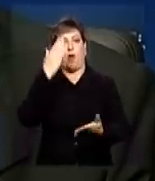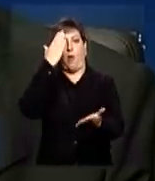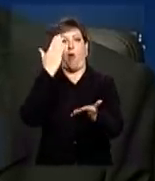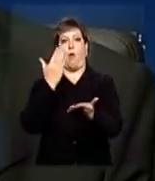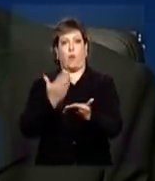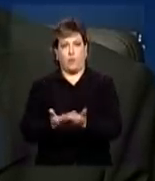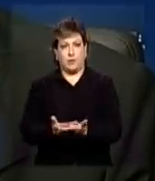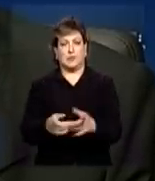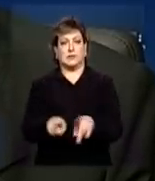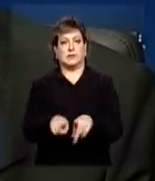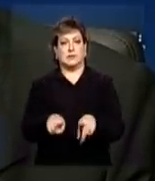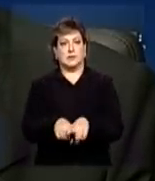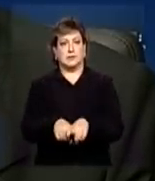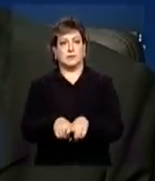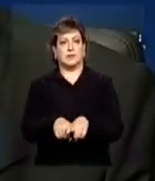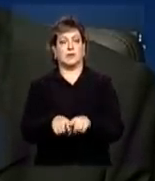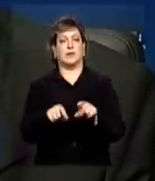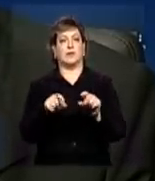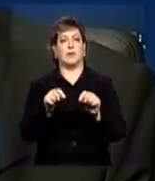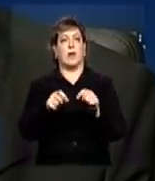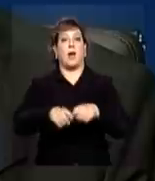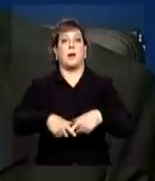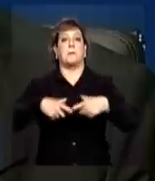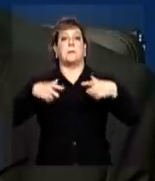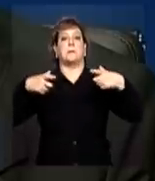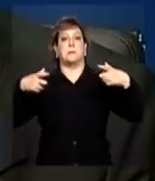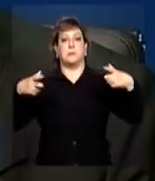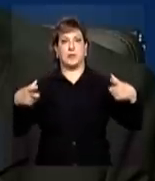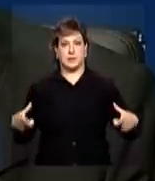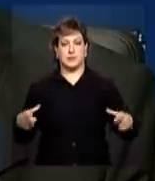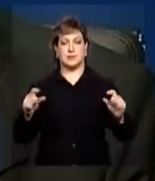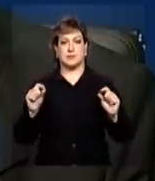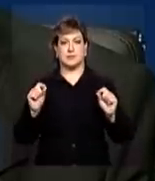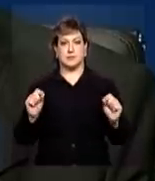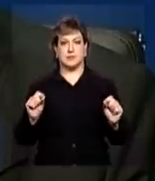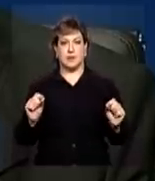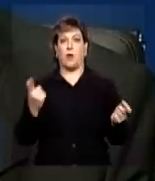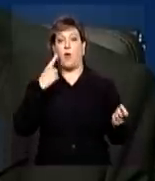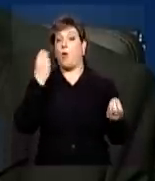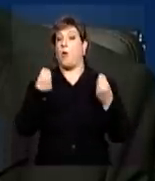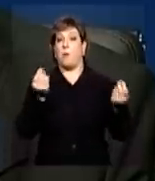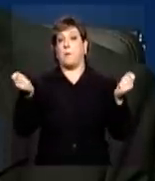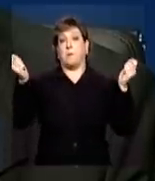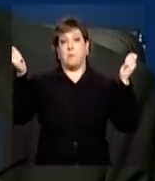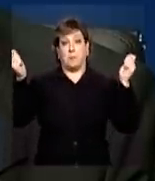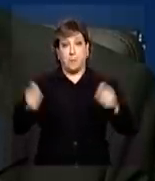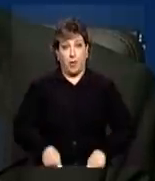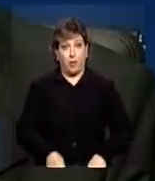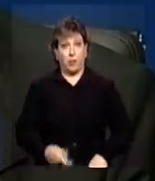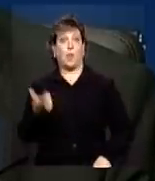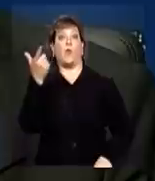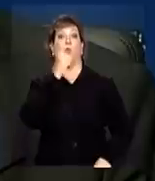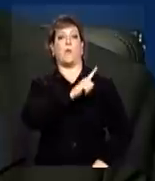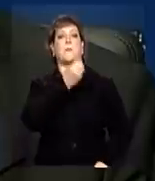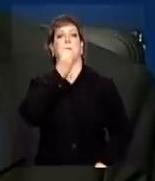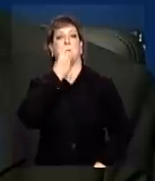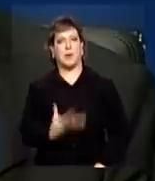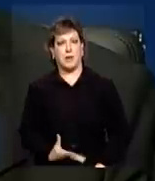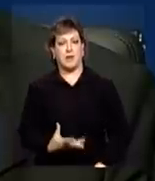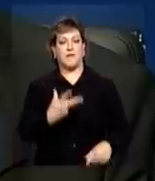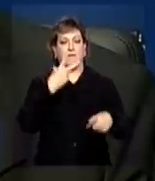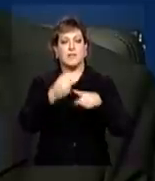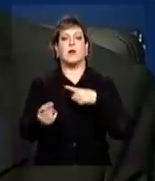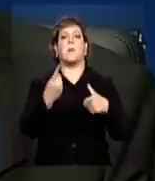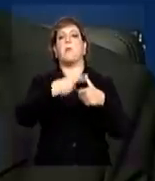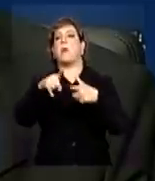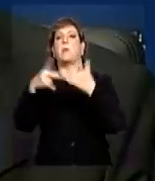que trazem, portanto, uma ampliação da possibilidade do êxito na superação dos